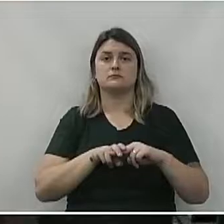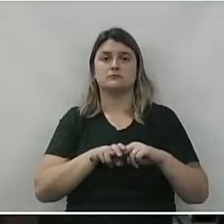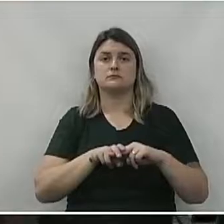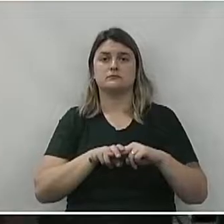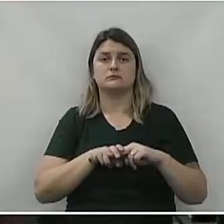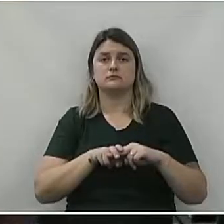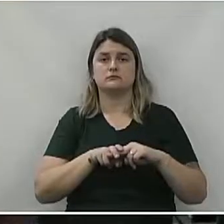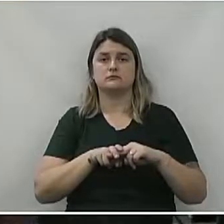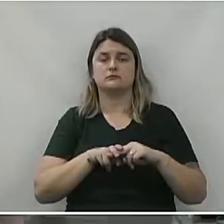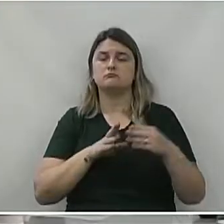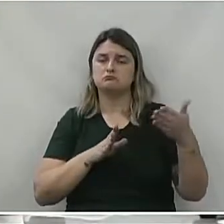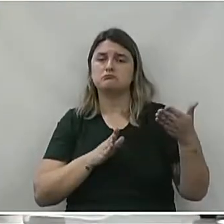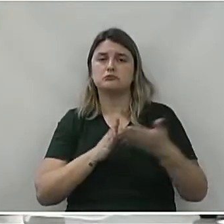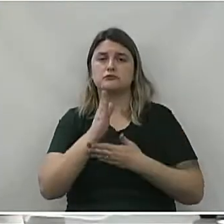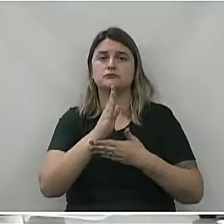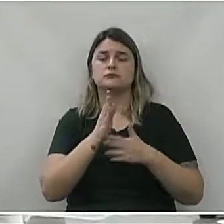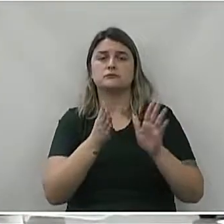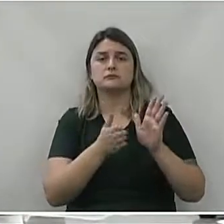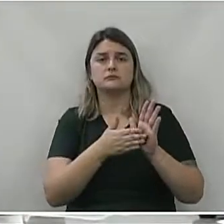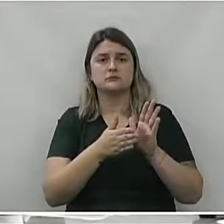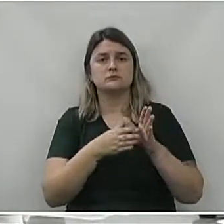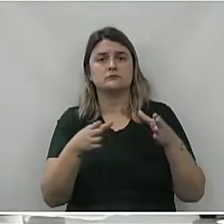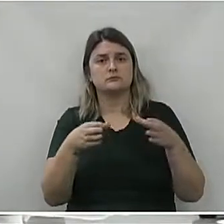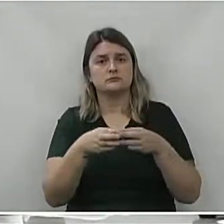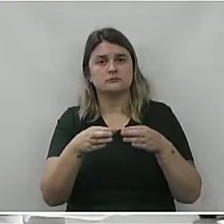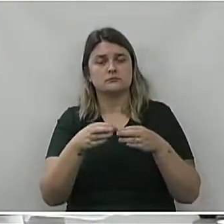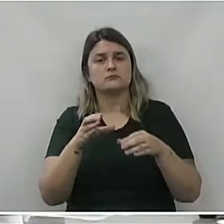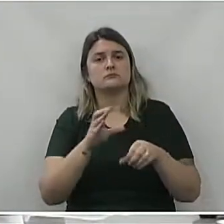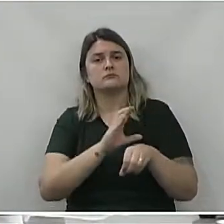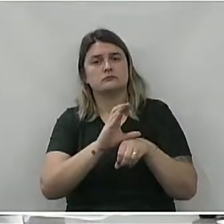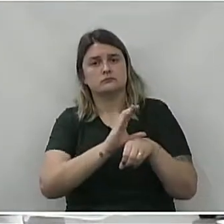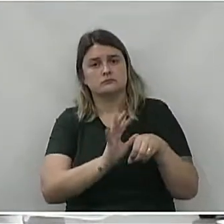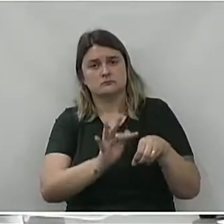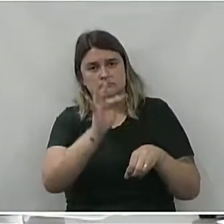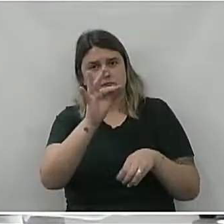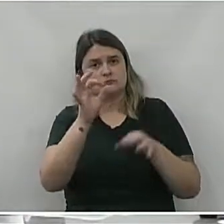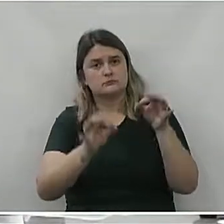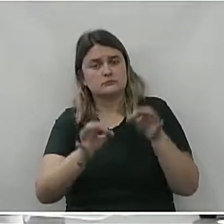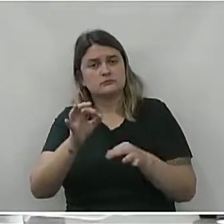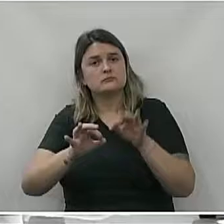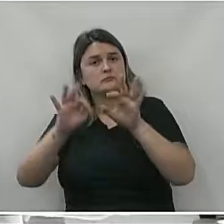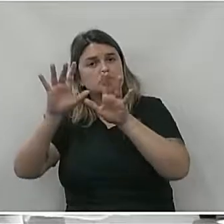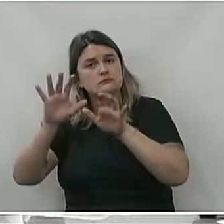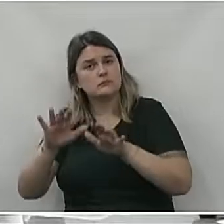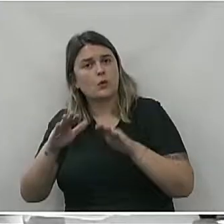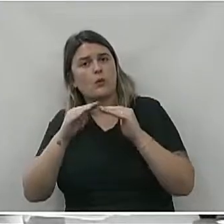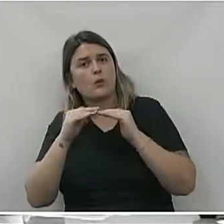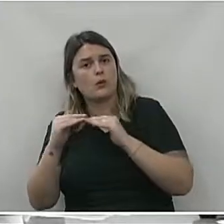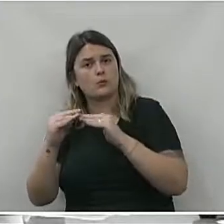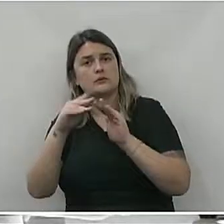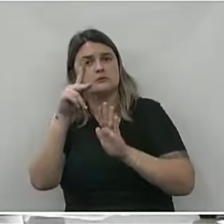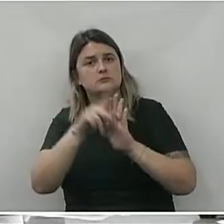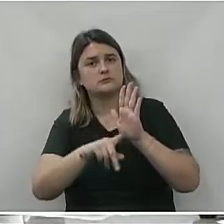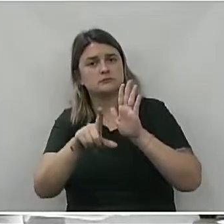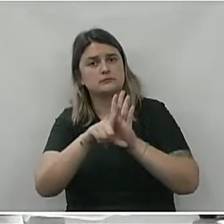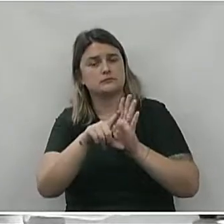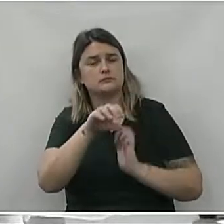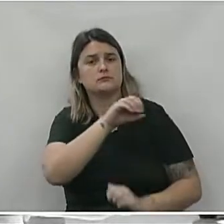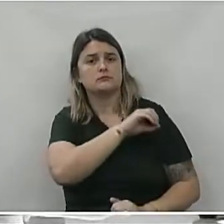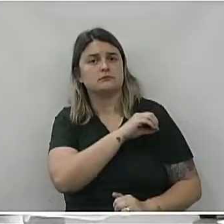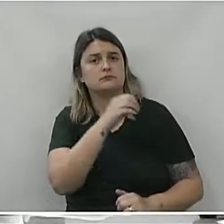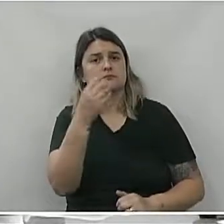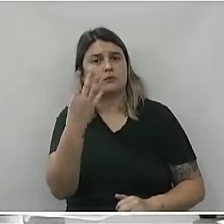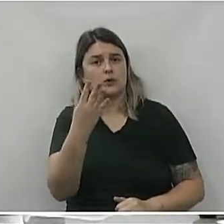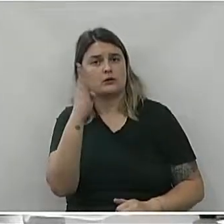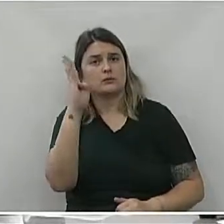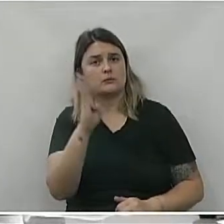estão. Aprovado o parecer fundamentado da Comissão de Constituição, Justiça e Redação Final, favorável ao projeto de lei ordinária